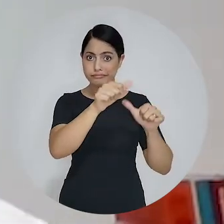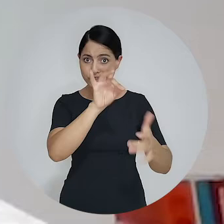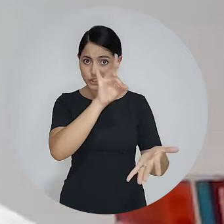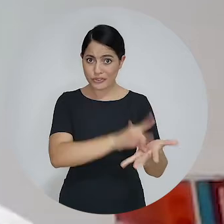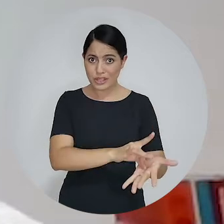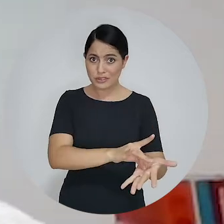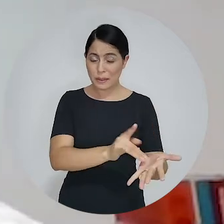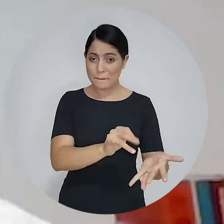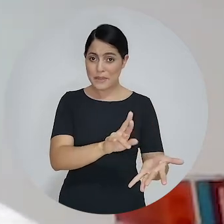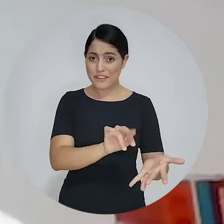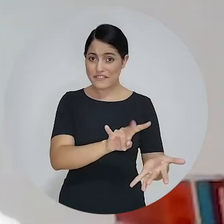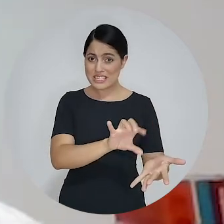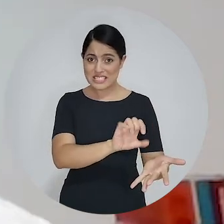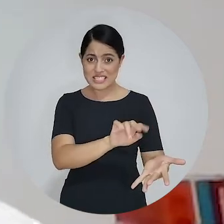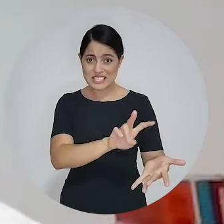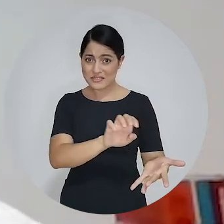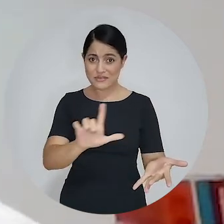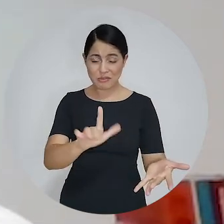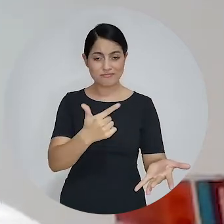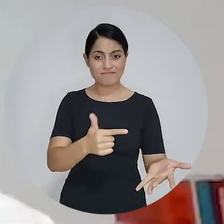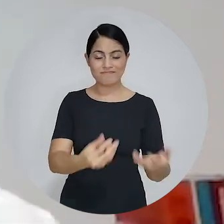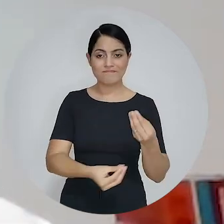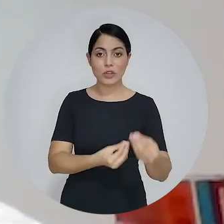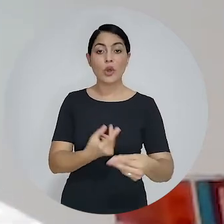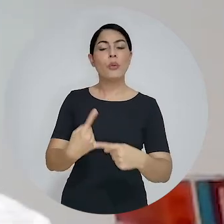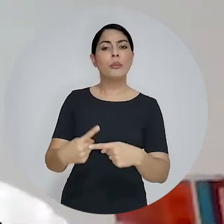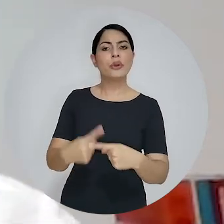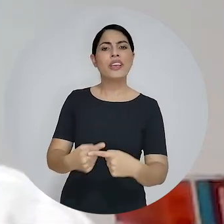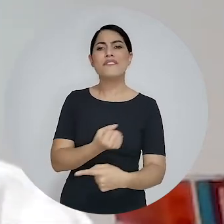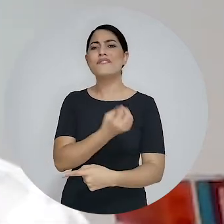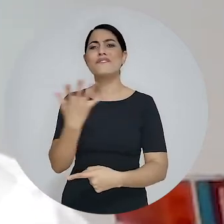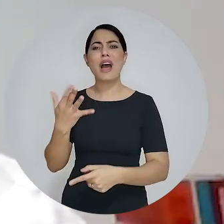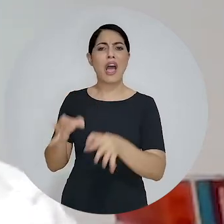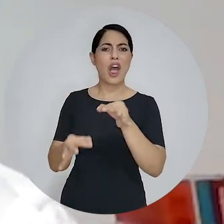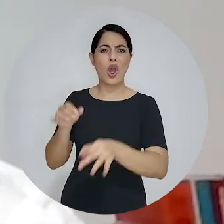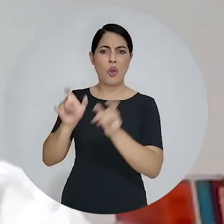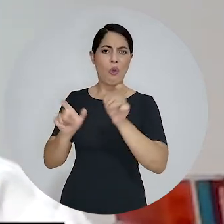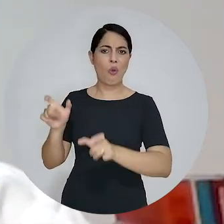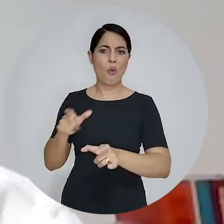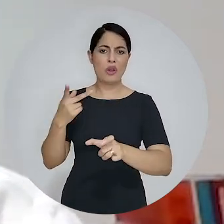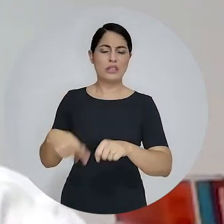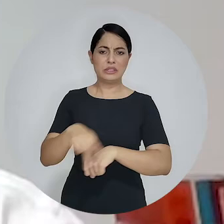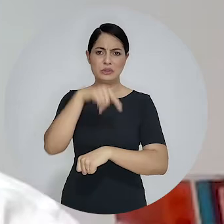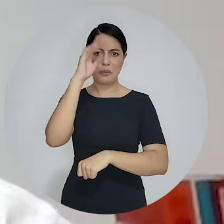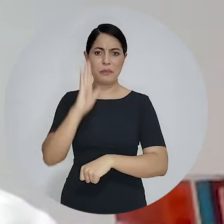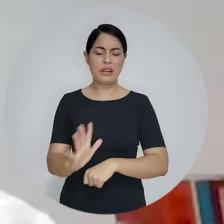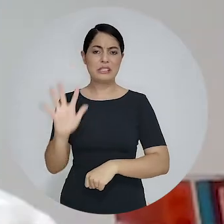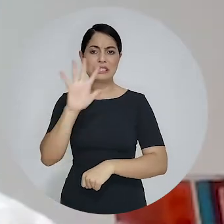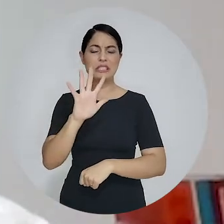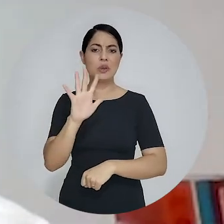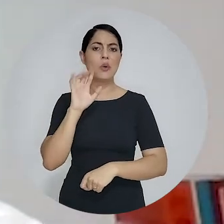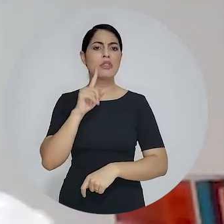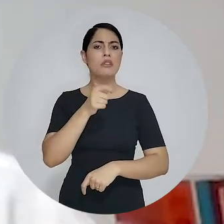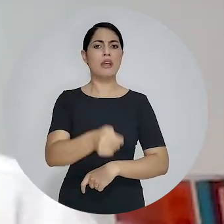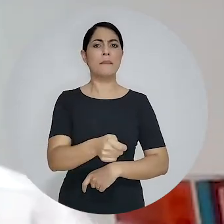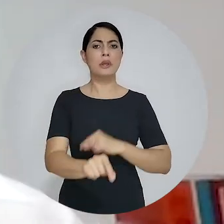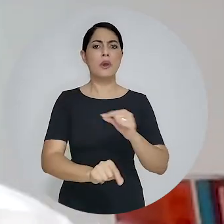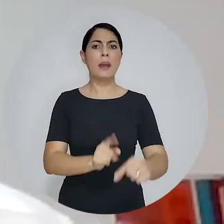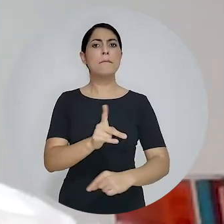Vários tribunais do Brasil, vários juízes diferentes determinam expedições de precatórios e que não há um